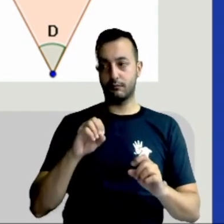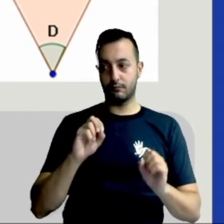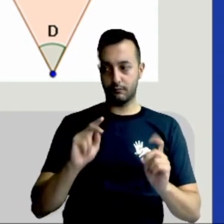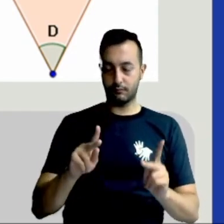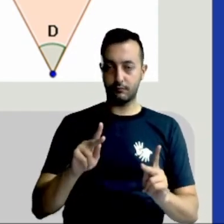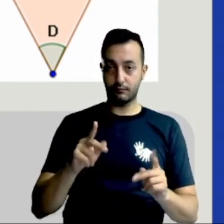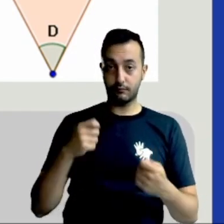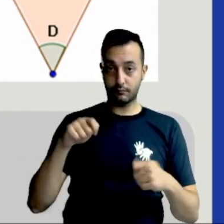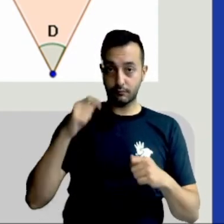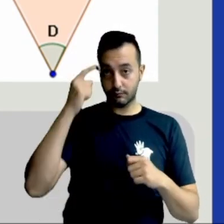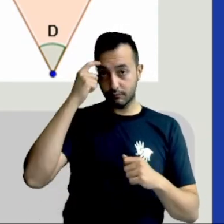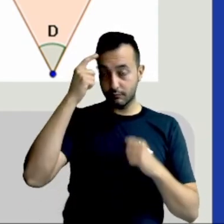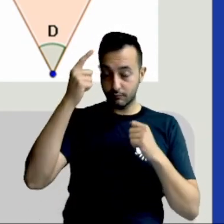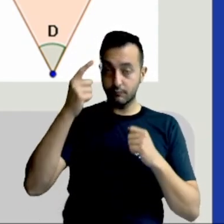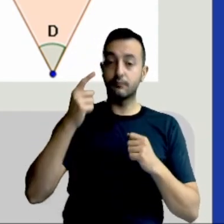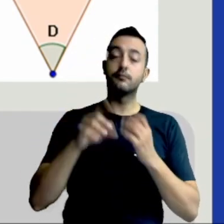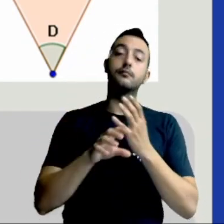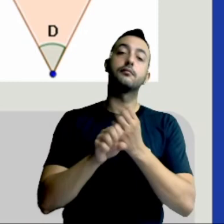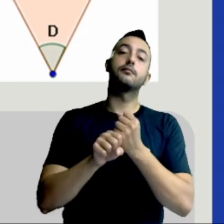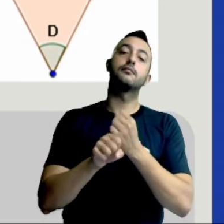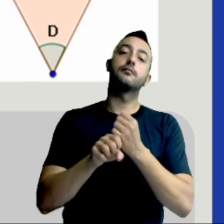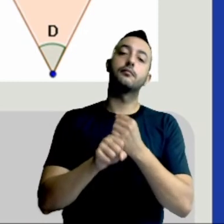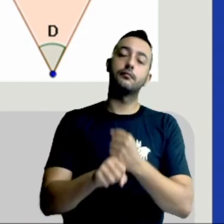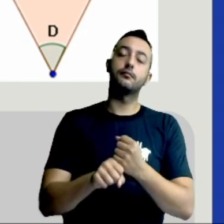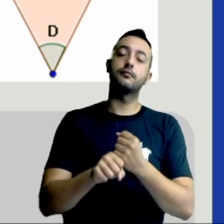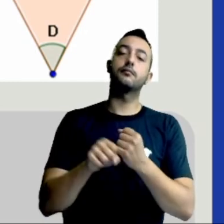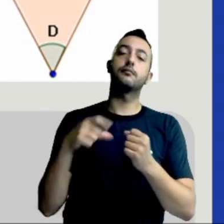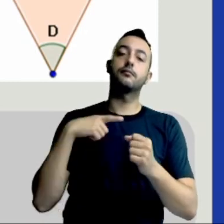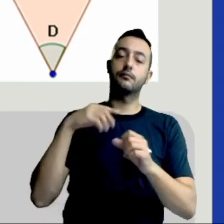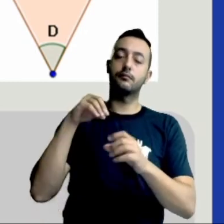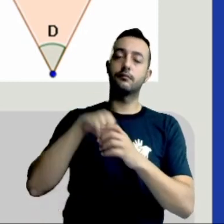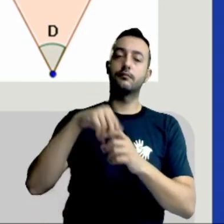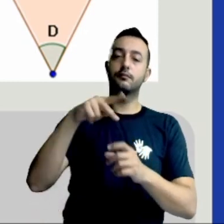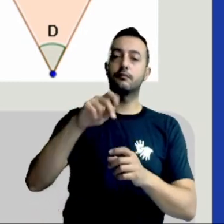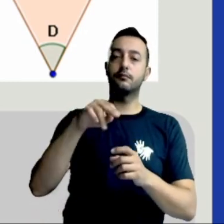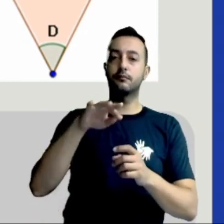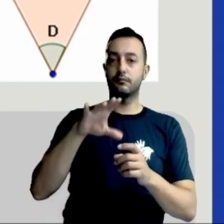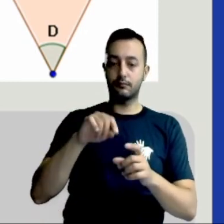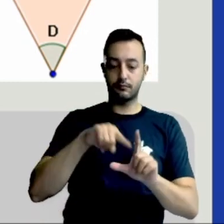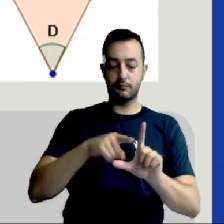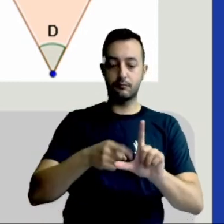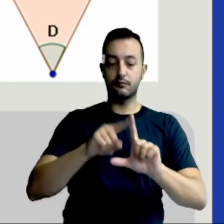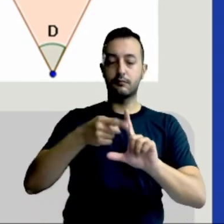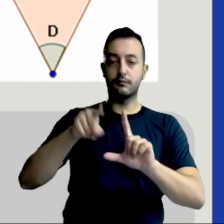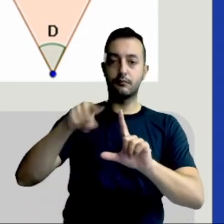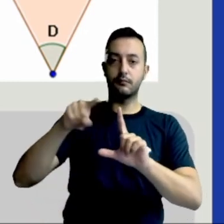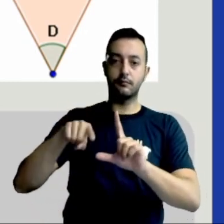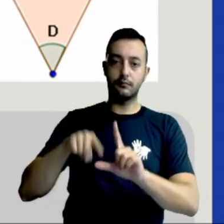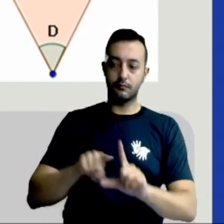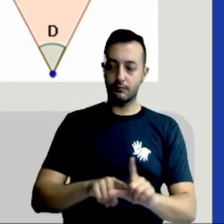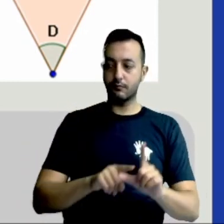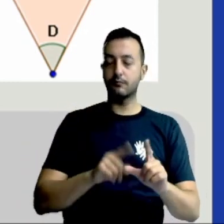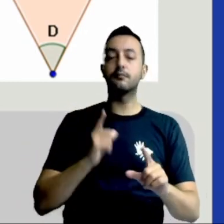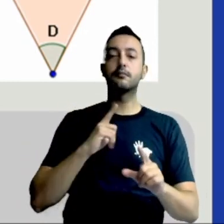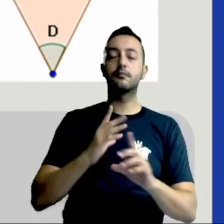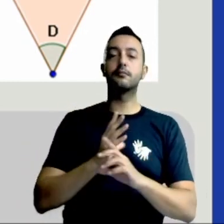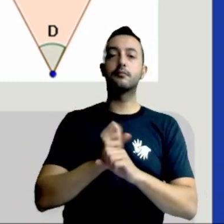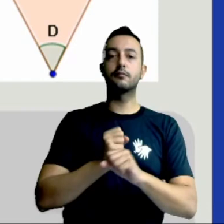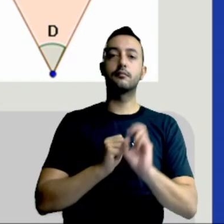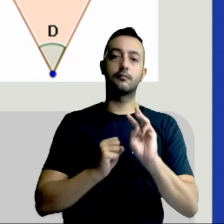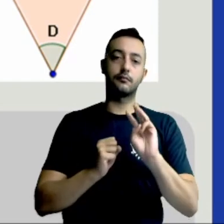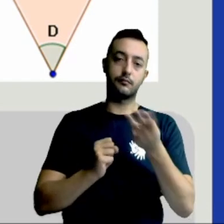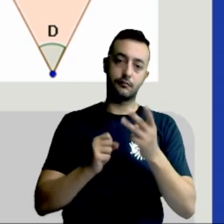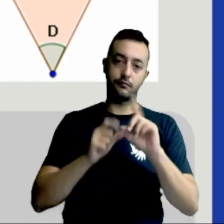Aí você tem que lembrar quanto vale a soma dos ângulos do pentágono. Aí você lembra que o pentágono, ó, ele é dividido em